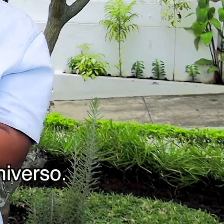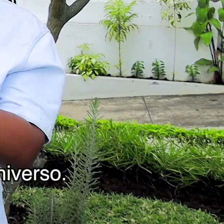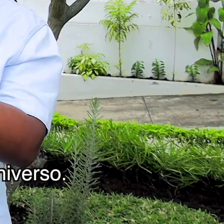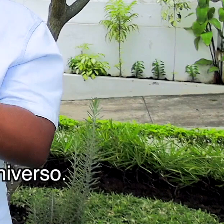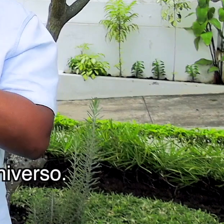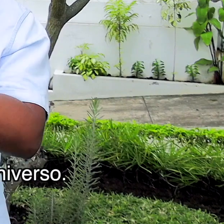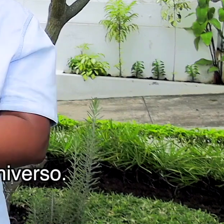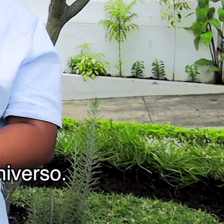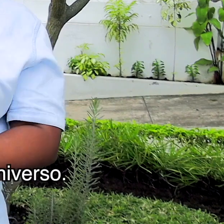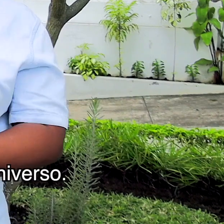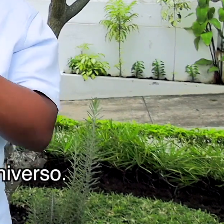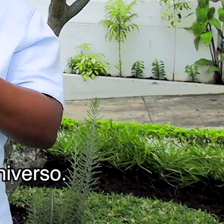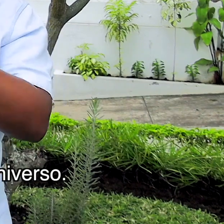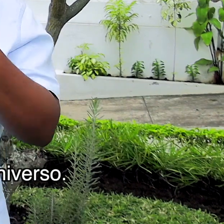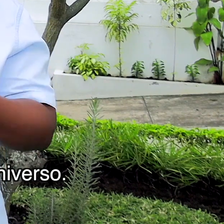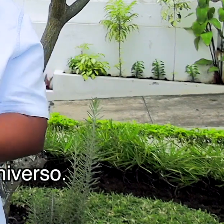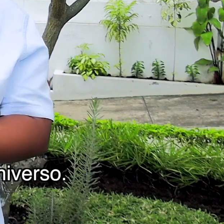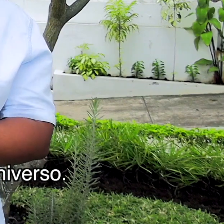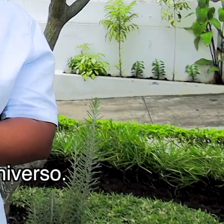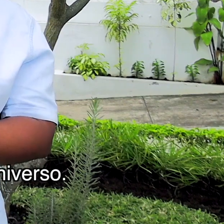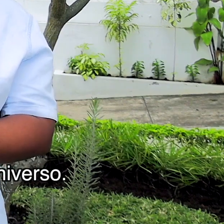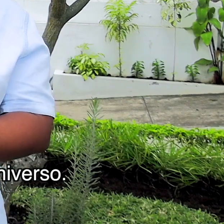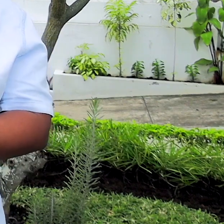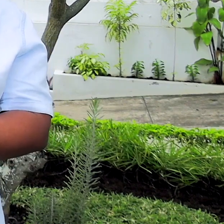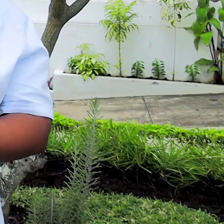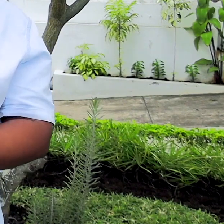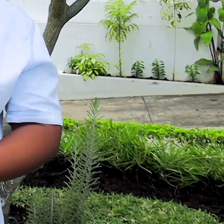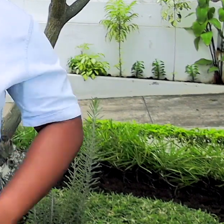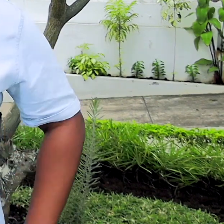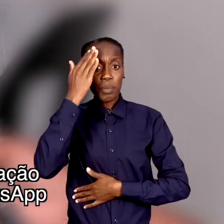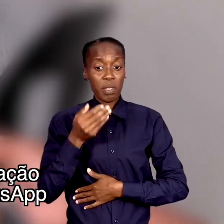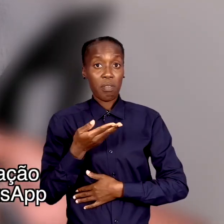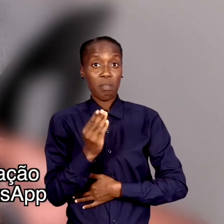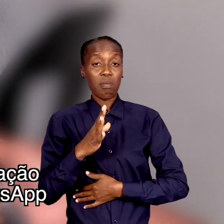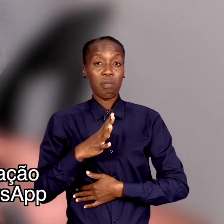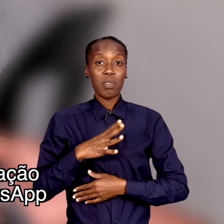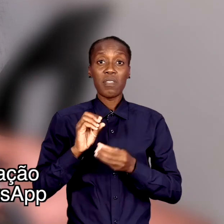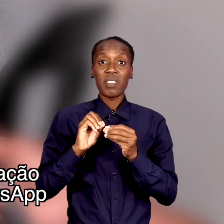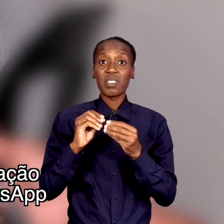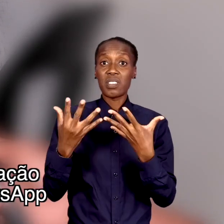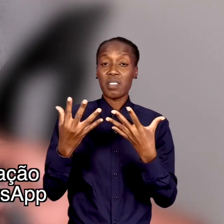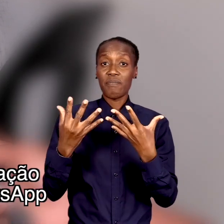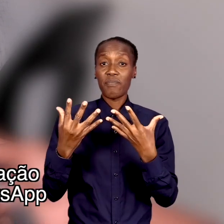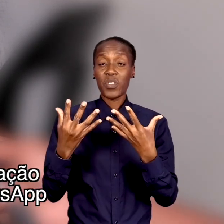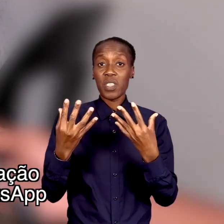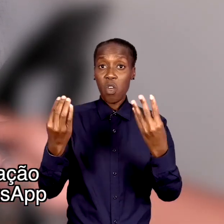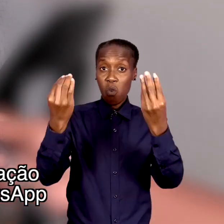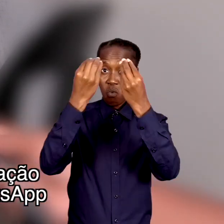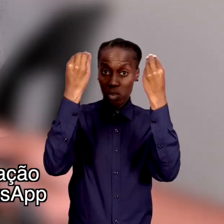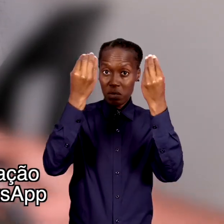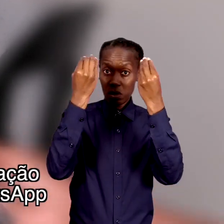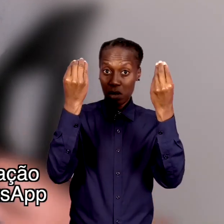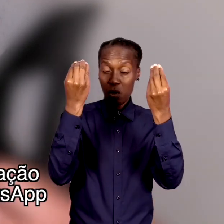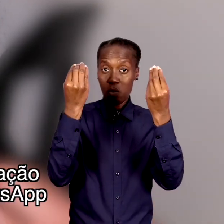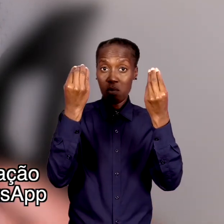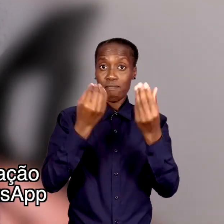ADEMO. Isabel Kumba faz parte deste universo. Eu soube que aqui tem informação através de um